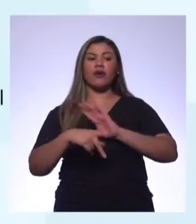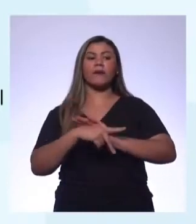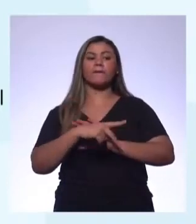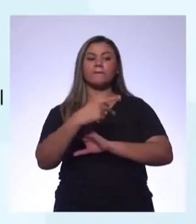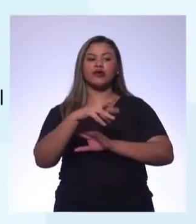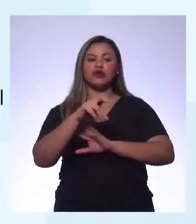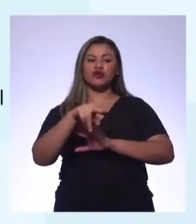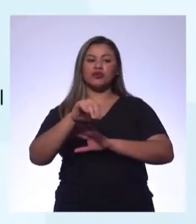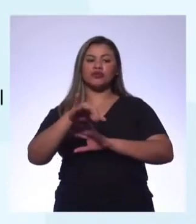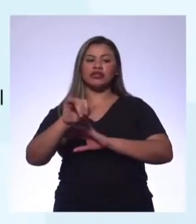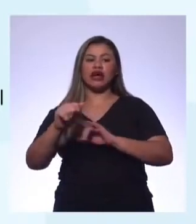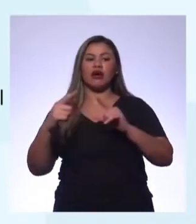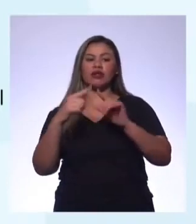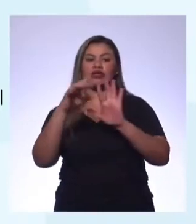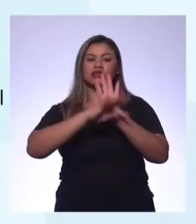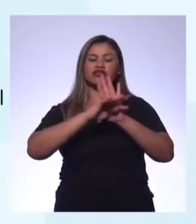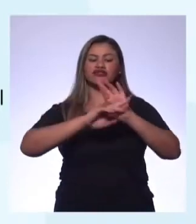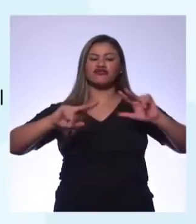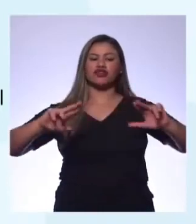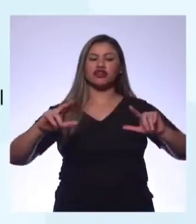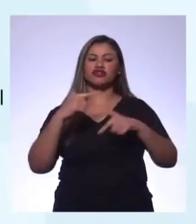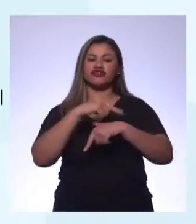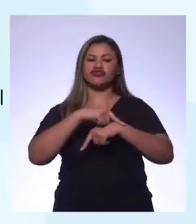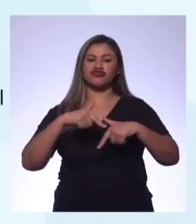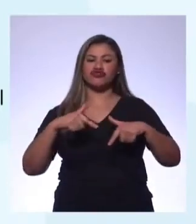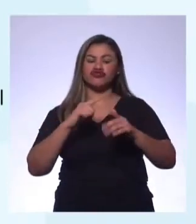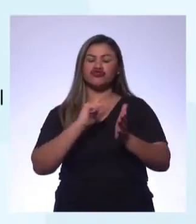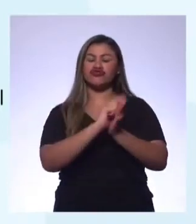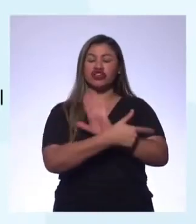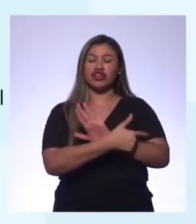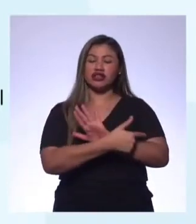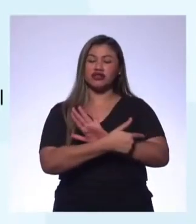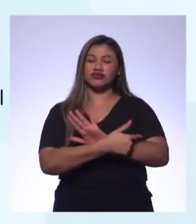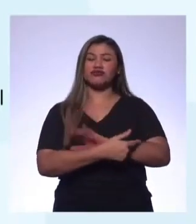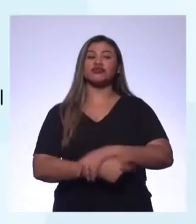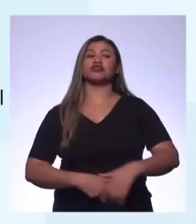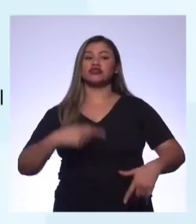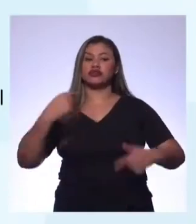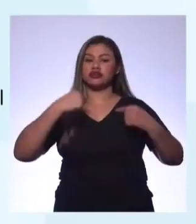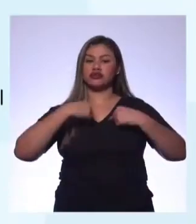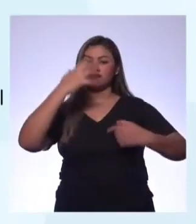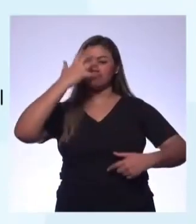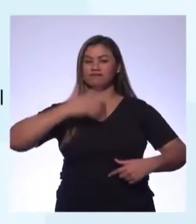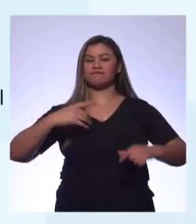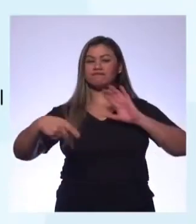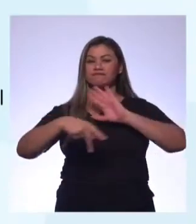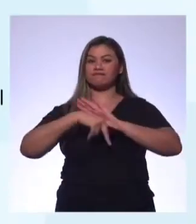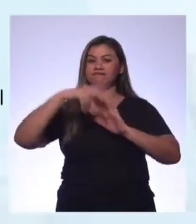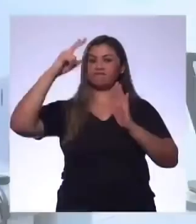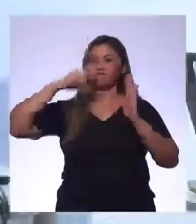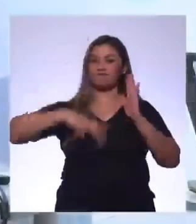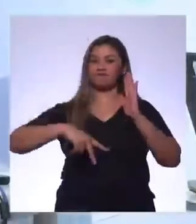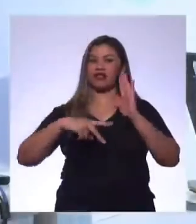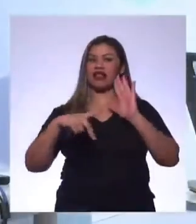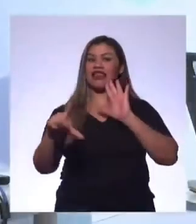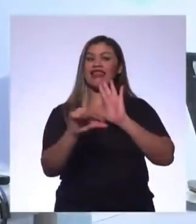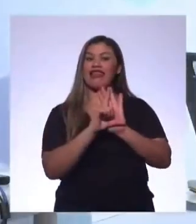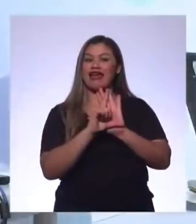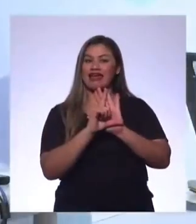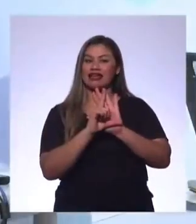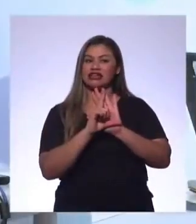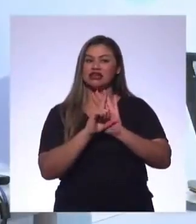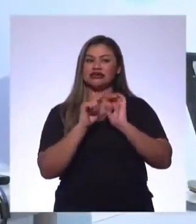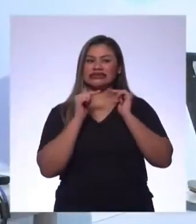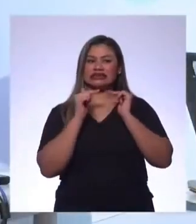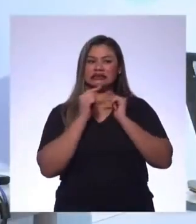pronominal em textos de diferentes gêneros. E aí, olha, vou ficar bem séria, porque é aula sobre lei. Não vou nem mostrar